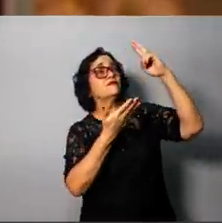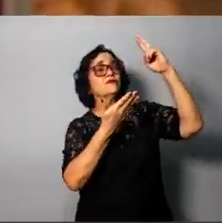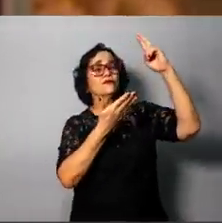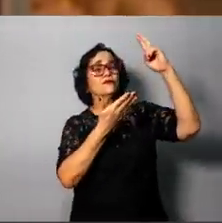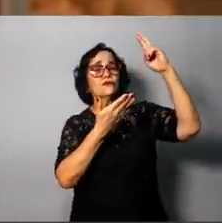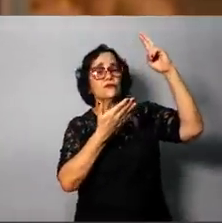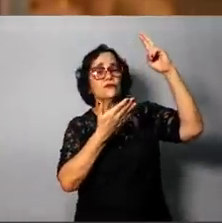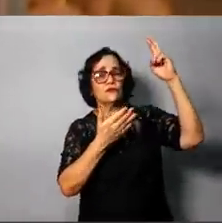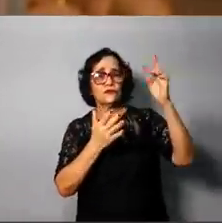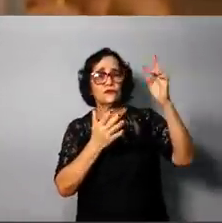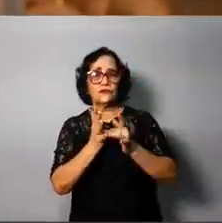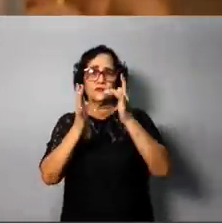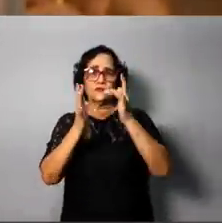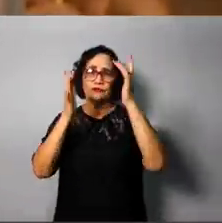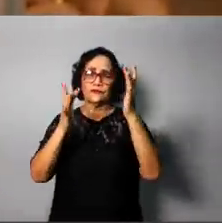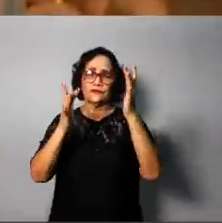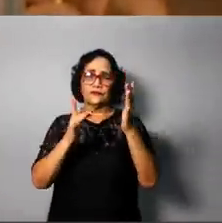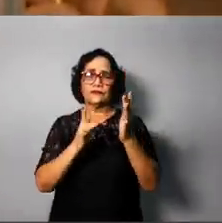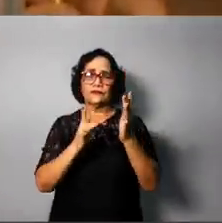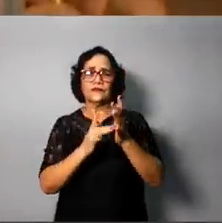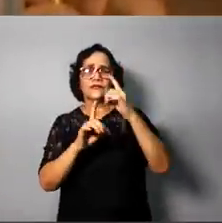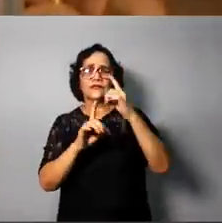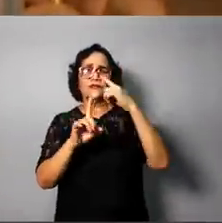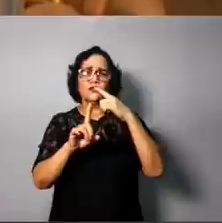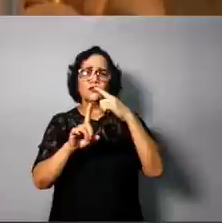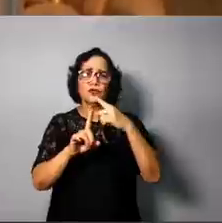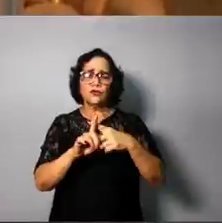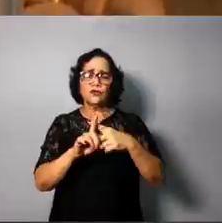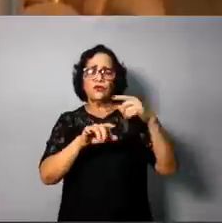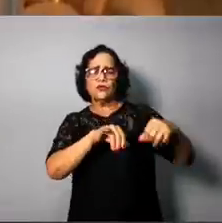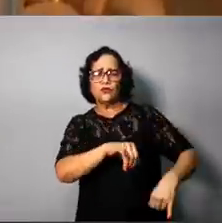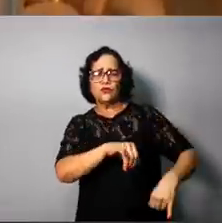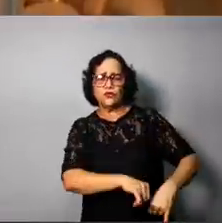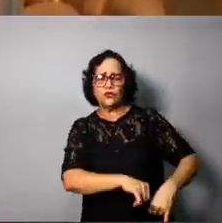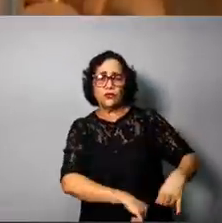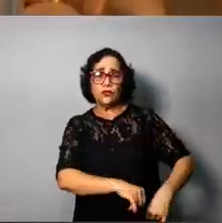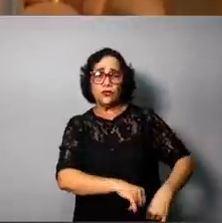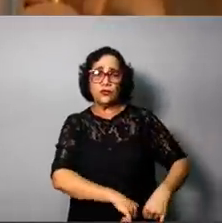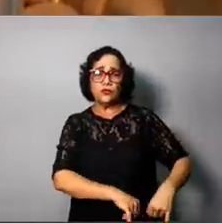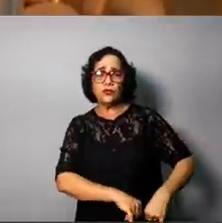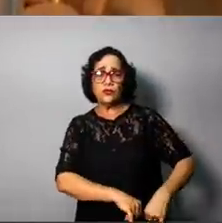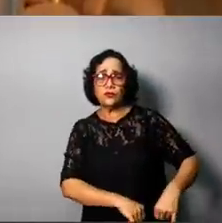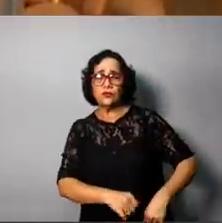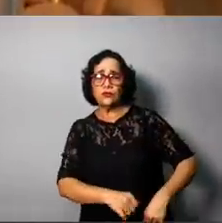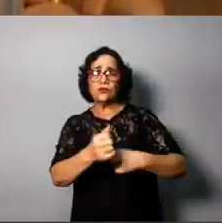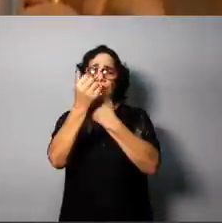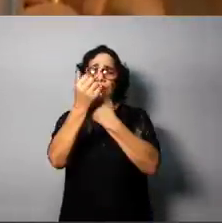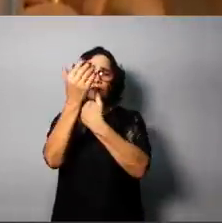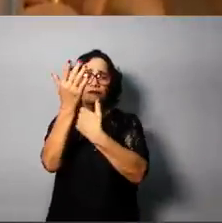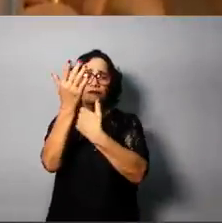ferir, do teu sangue vem a